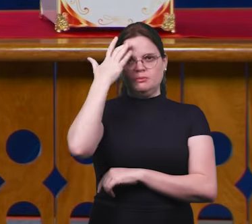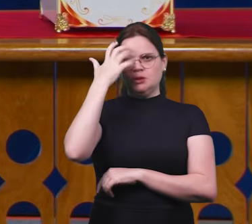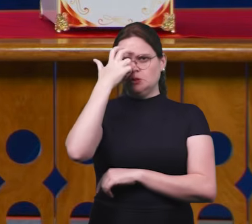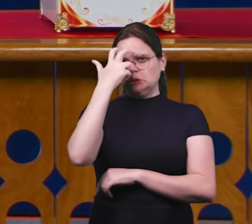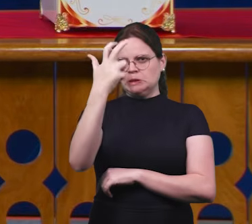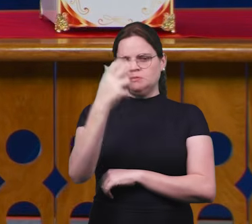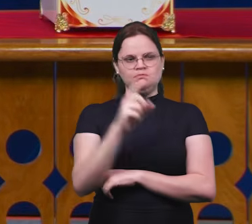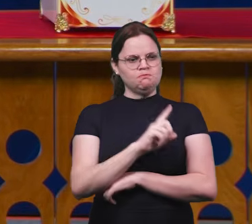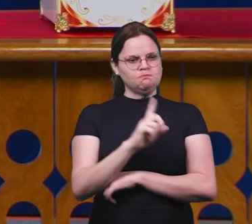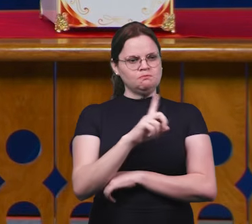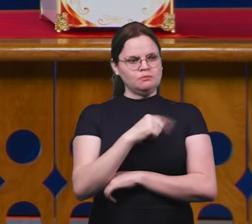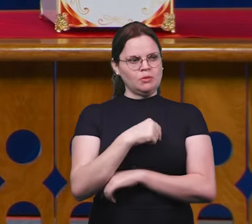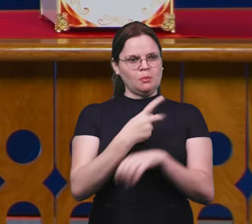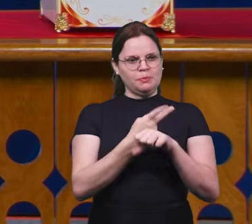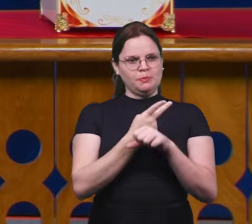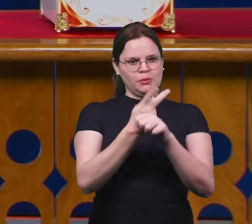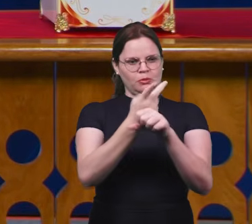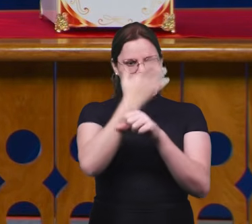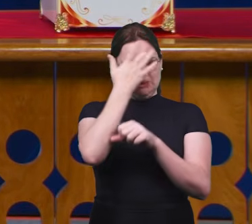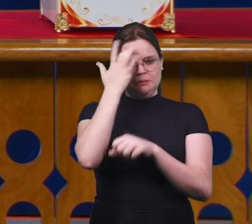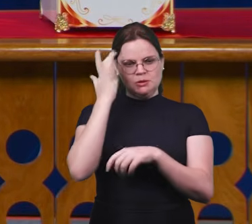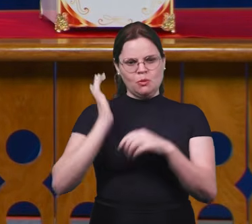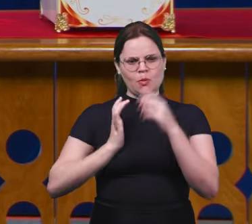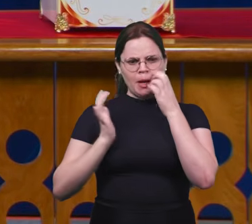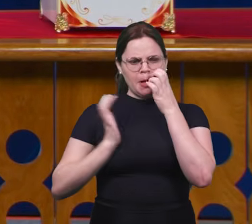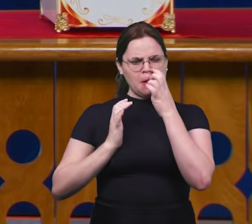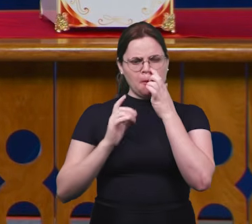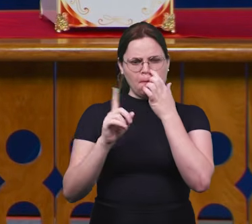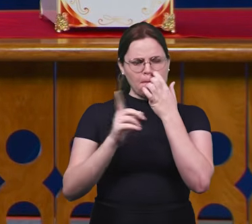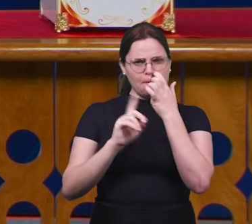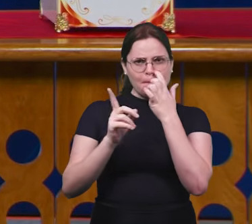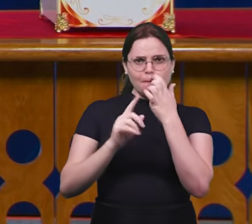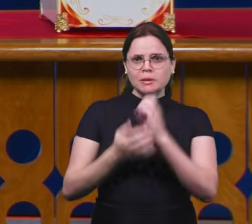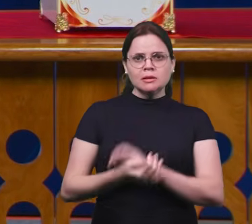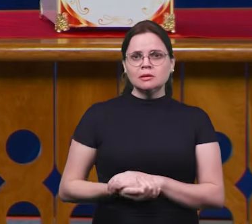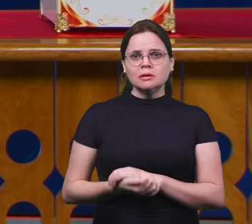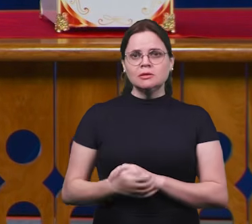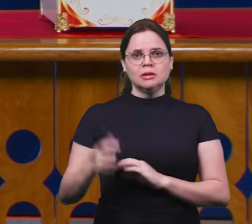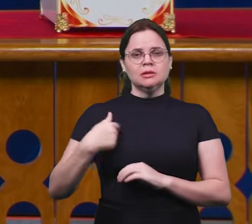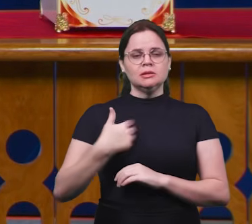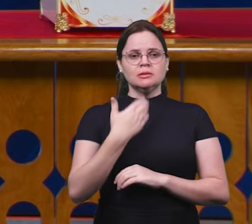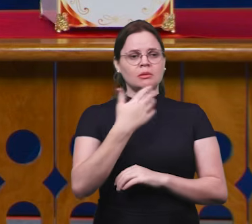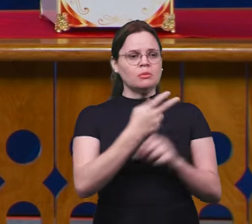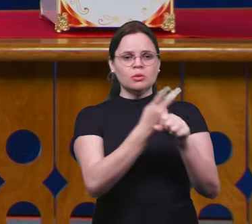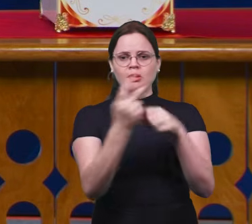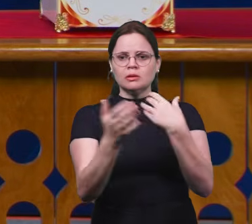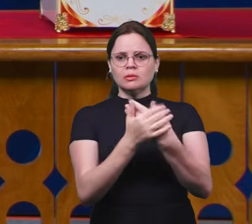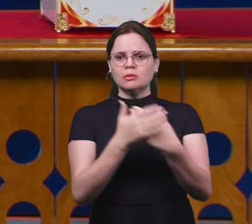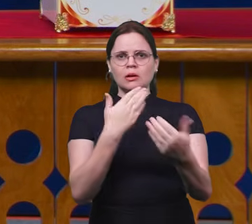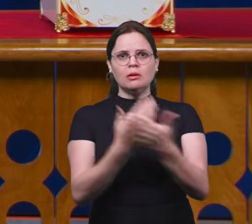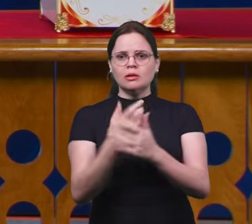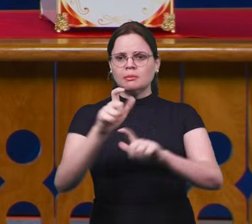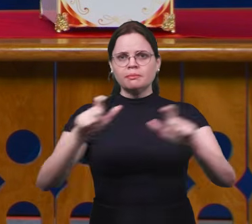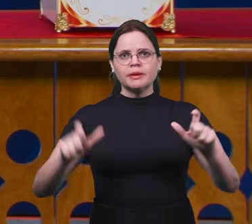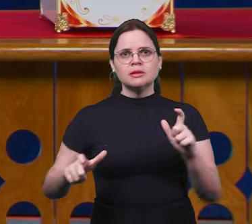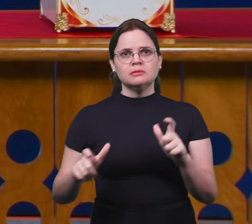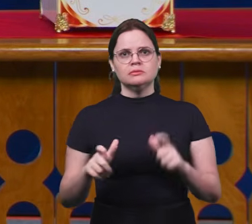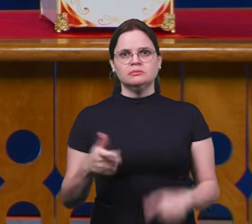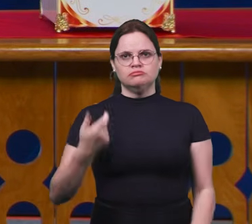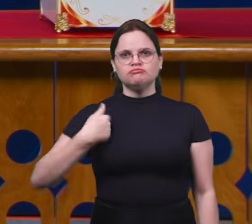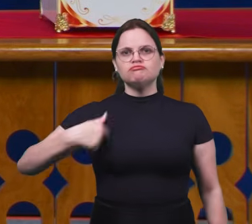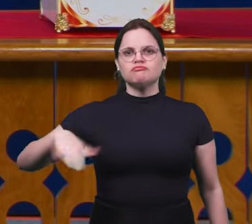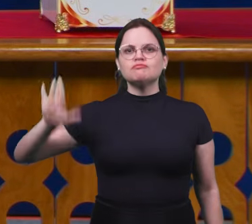inteligentíssimo, não estão procurando um homem rico, estão procurando um homem, qualquer homem. Ele assim,